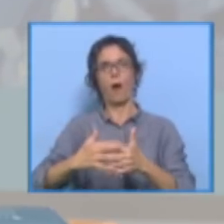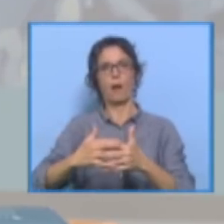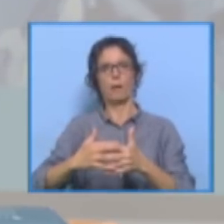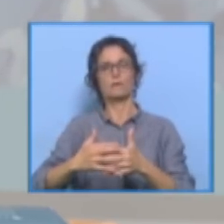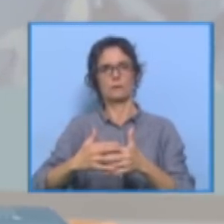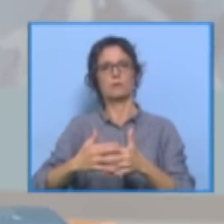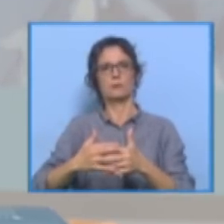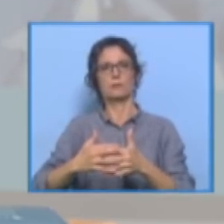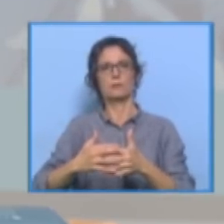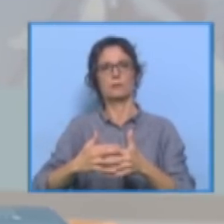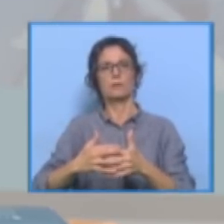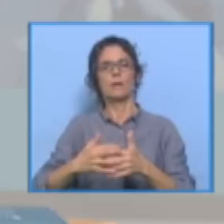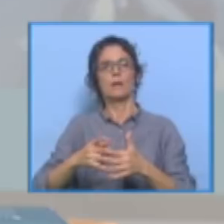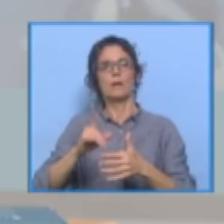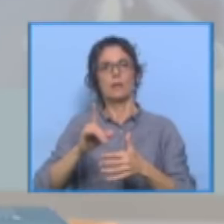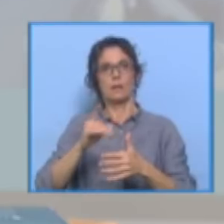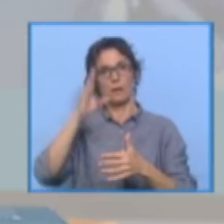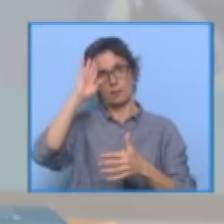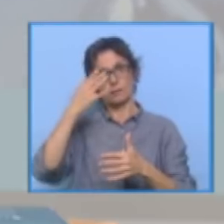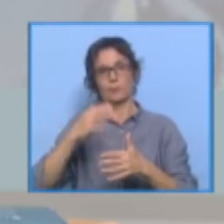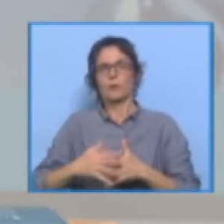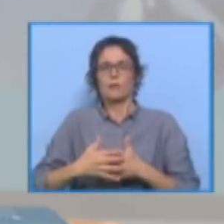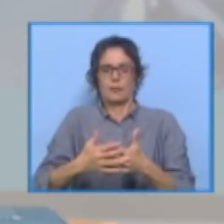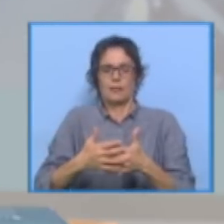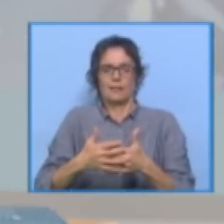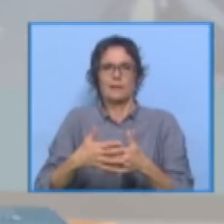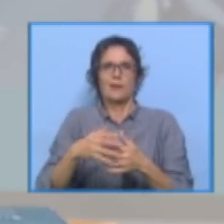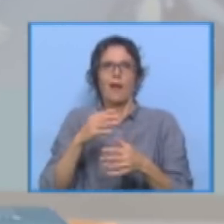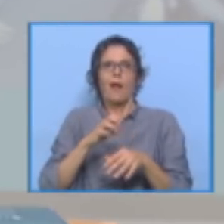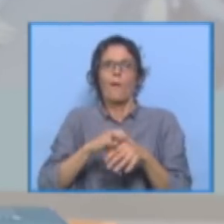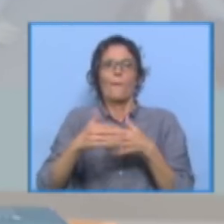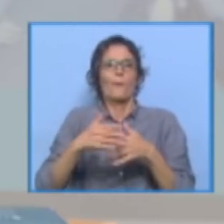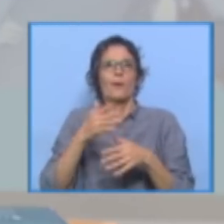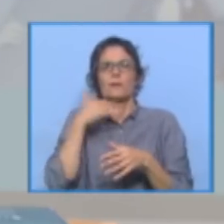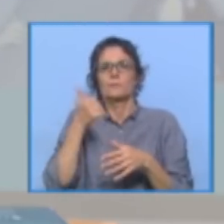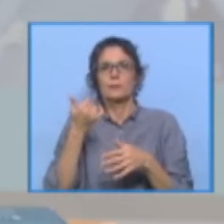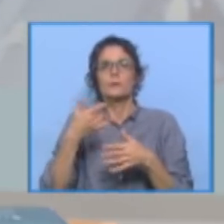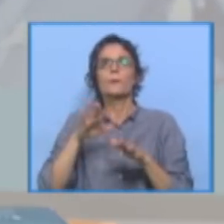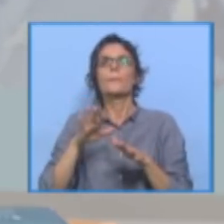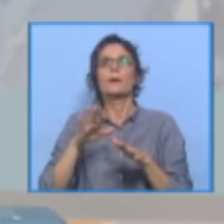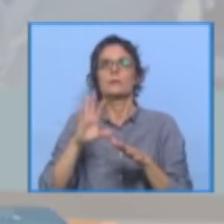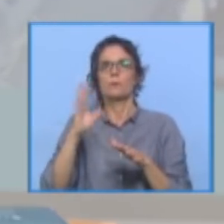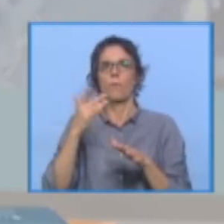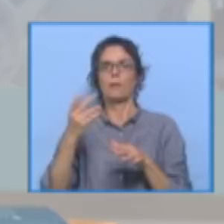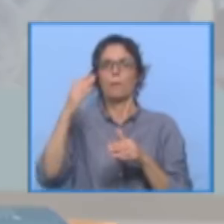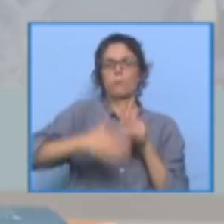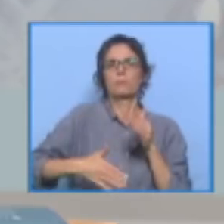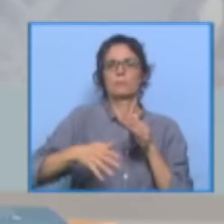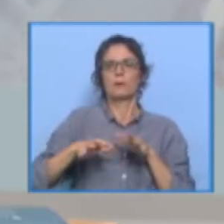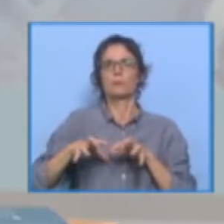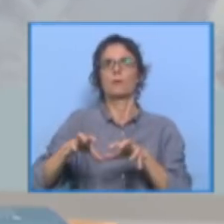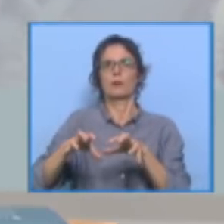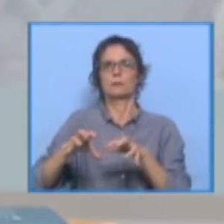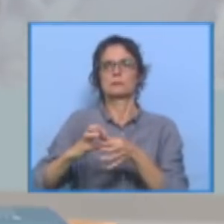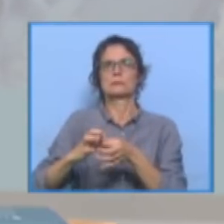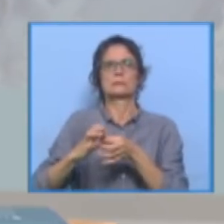gravidez é sempre uma situação lindíssima, de grandes expectativas e bonitas, e um cancro nesta fase é sempre muitíssimo